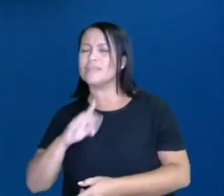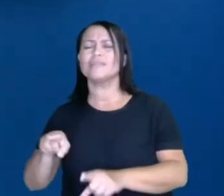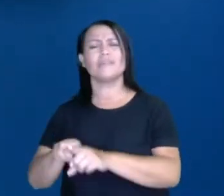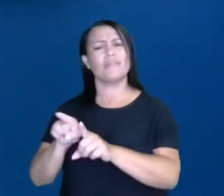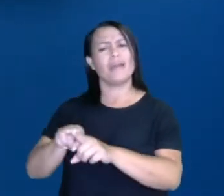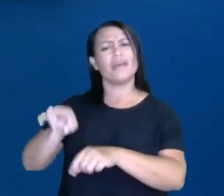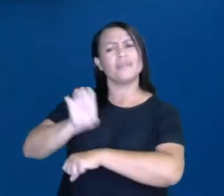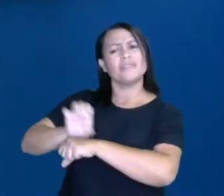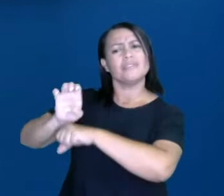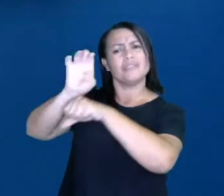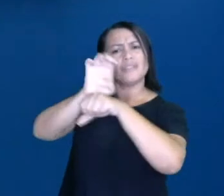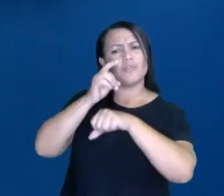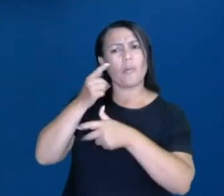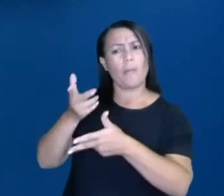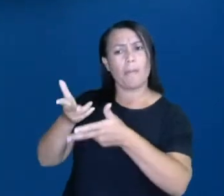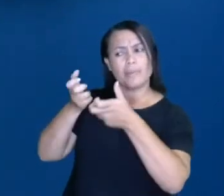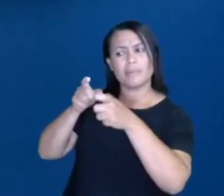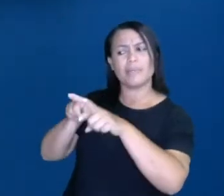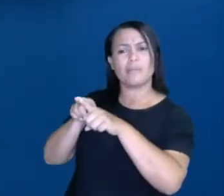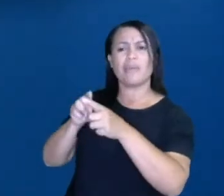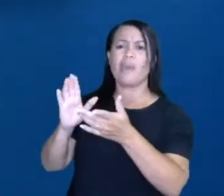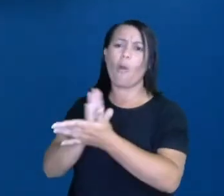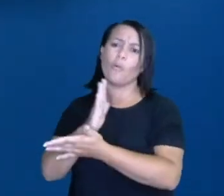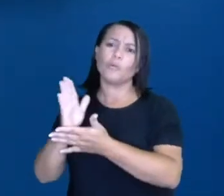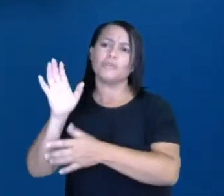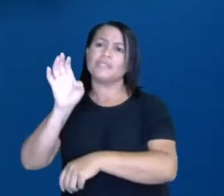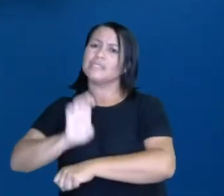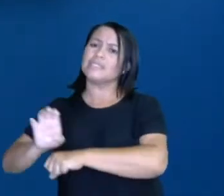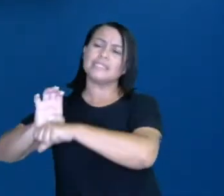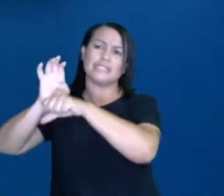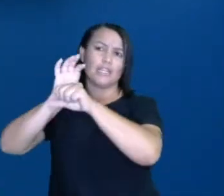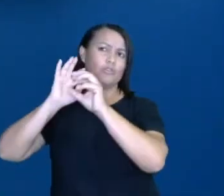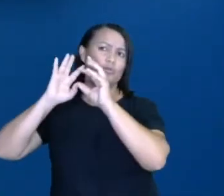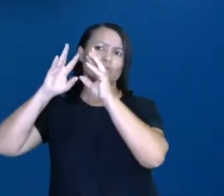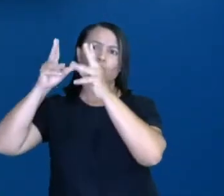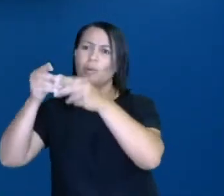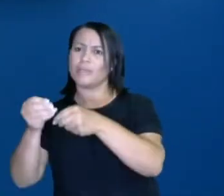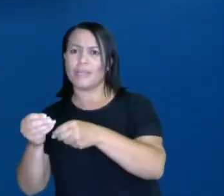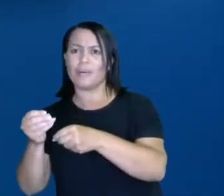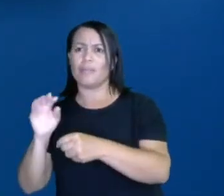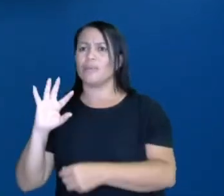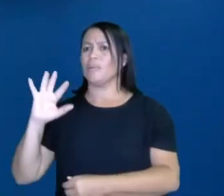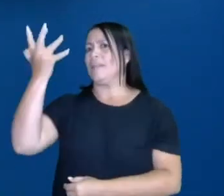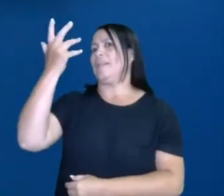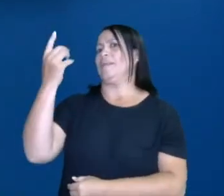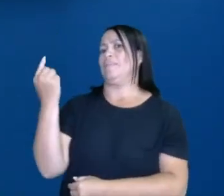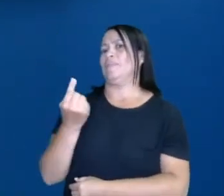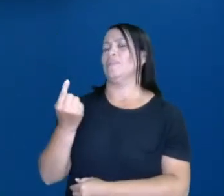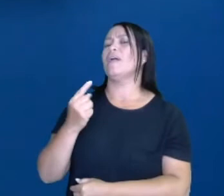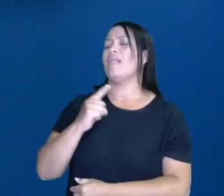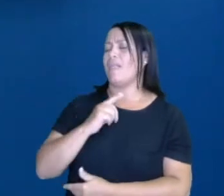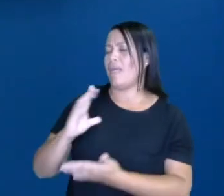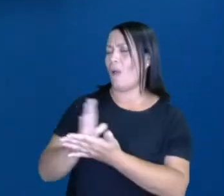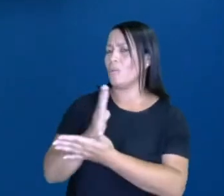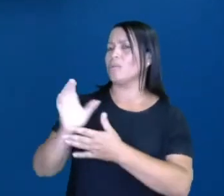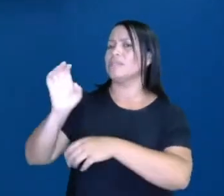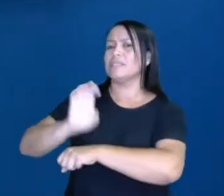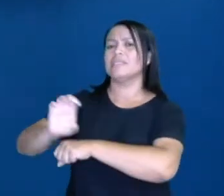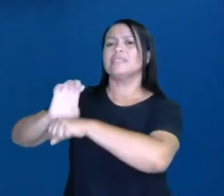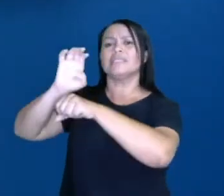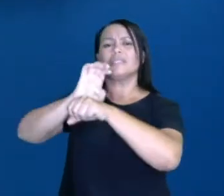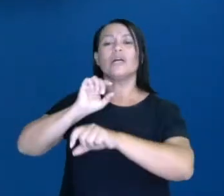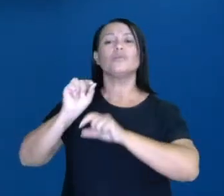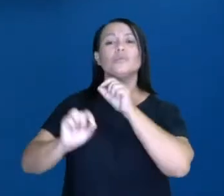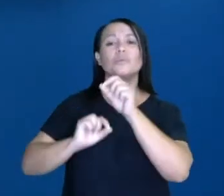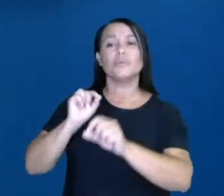também, vocês vão notar que nem todos os estados vão estar totalmente dentro de um clima só, né? Existem estados que parte